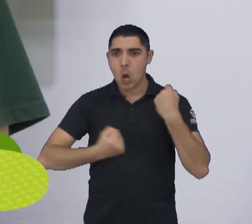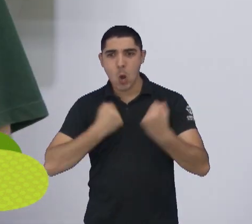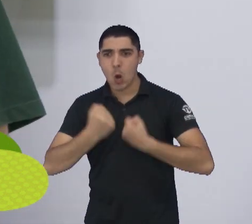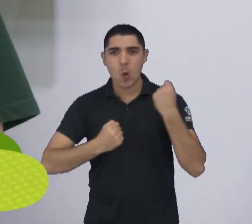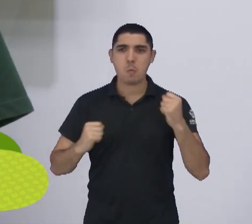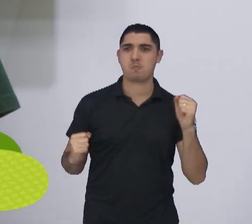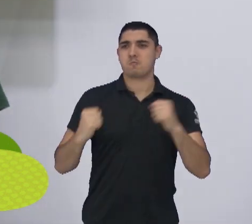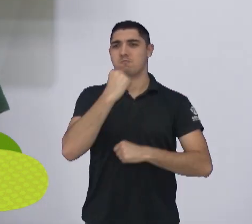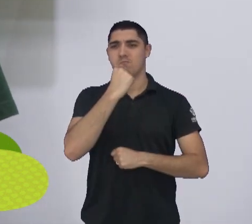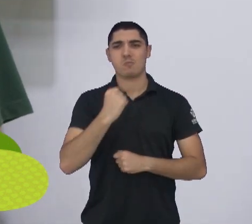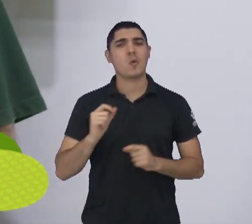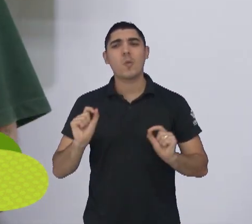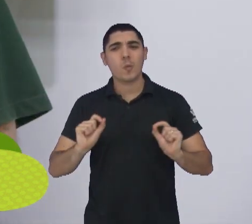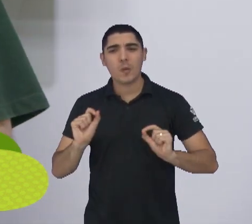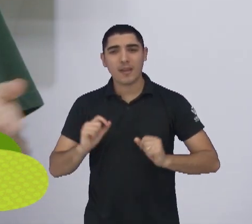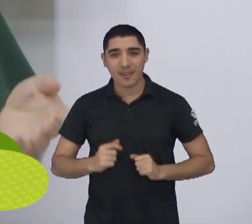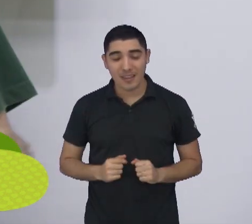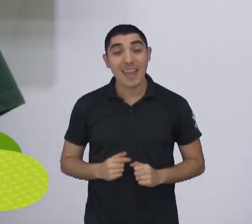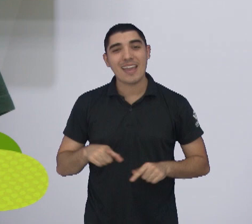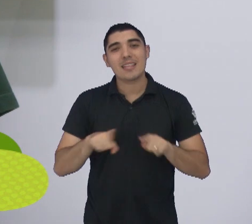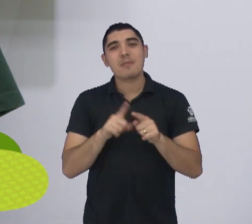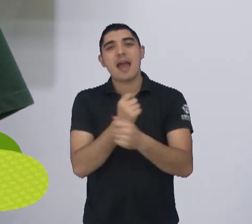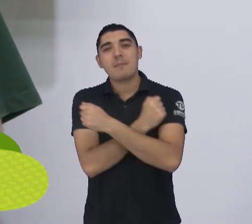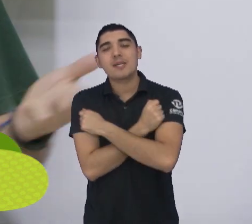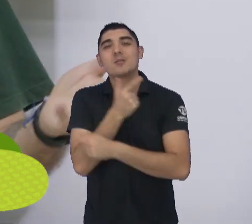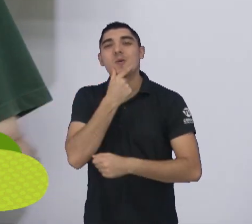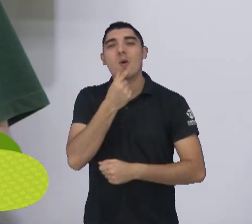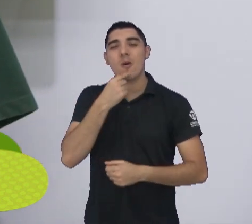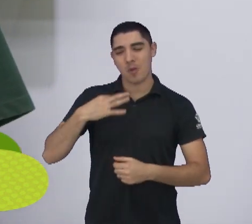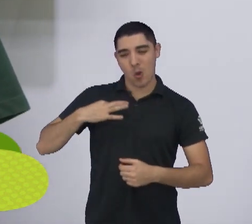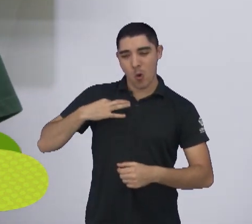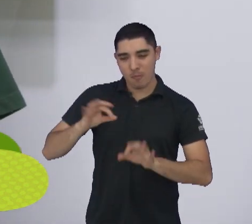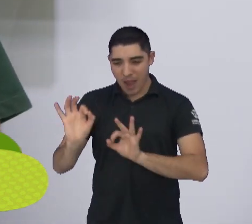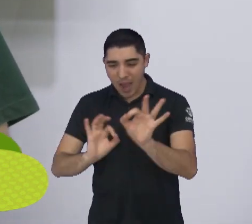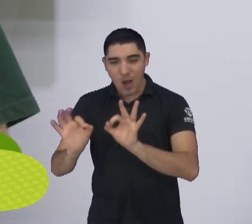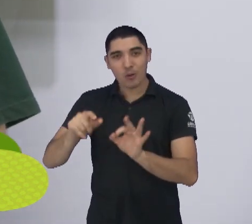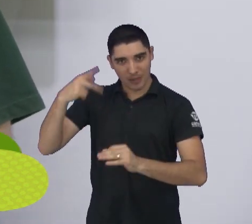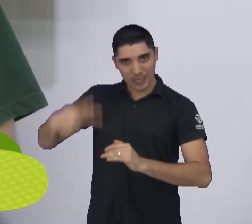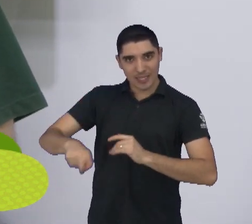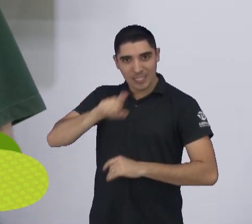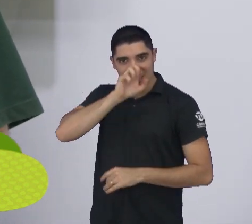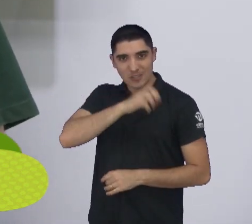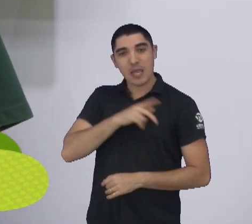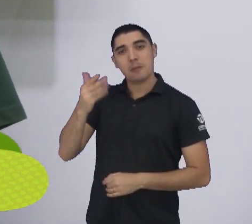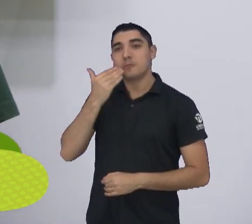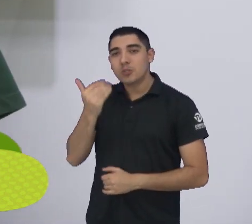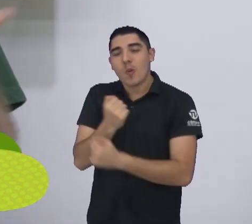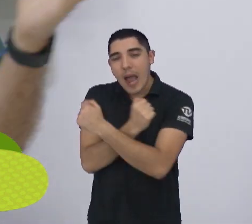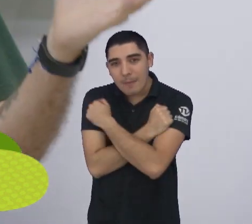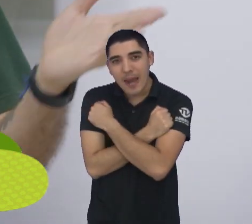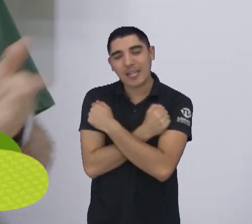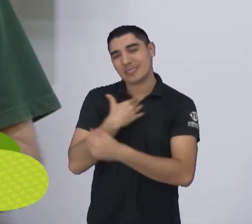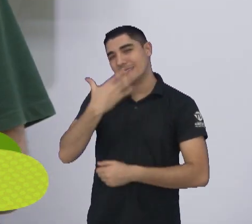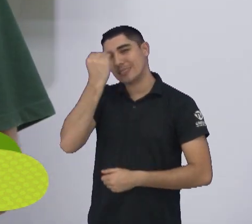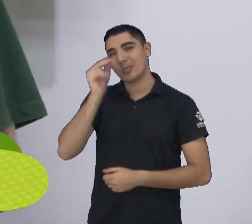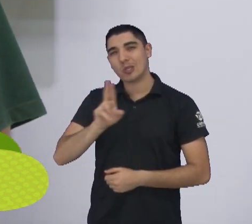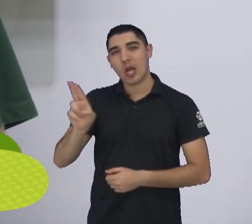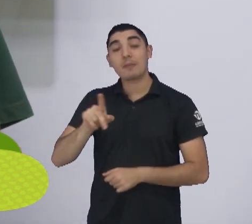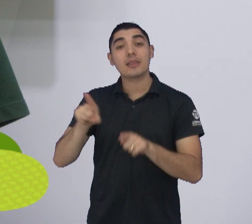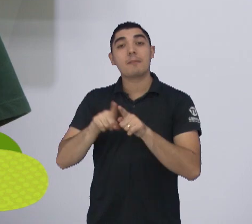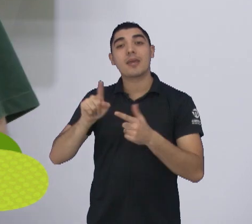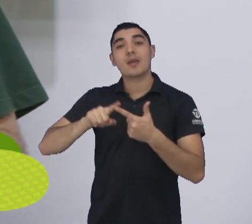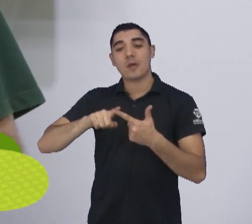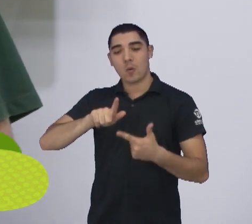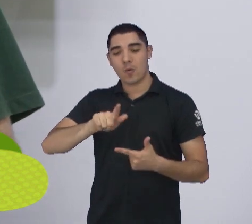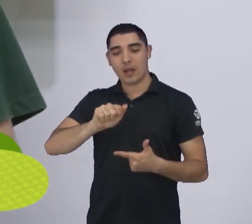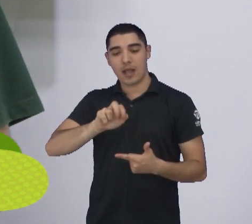assessor do São José. Inclusive, um abraço para o roupeiro do São José, esqueci o nome dele, mas o roupeiro do São José pediu para mandar um abraço para ele, um abraço. E o Gabriel, o assessor do São José,